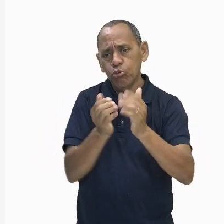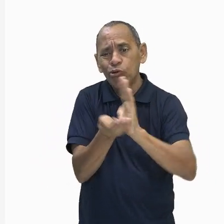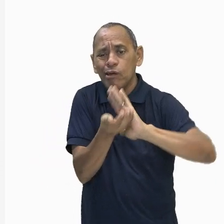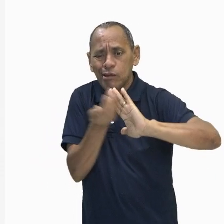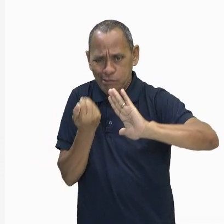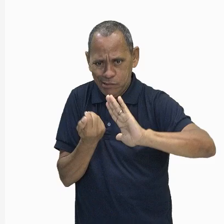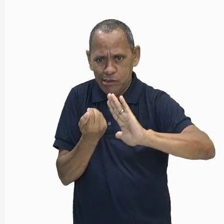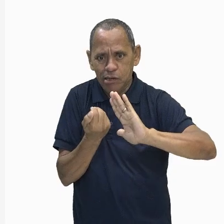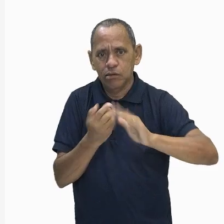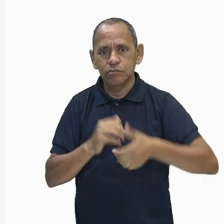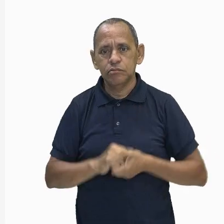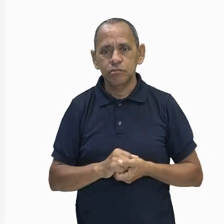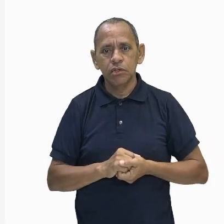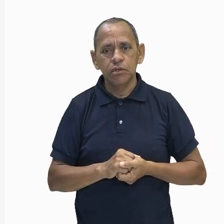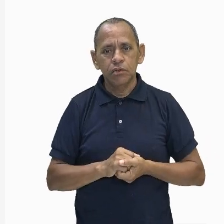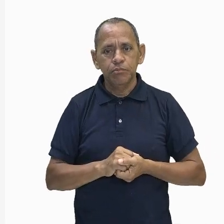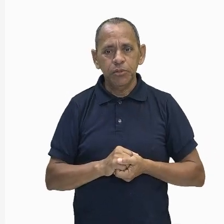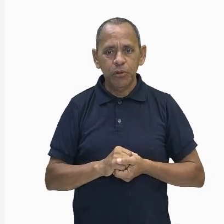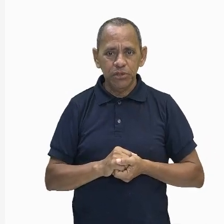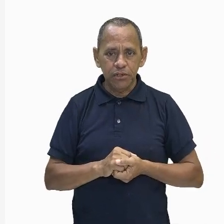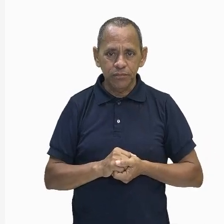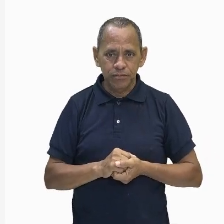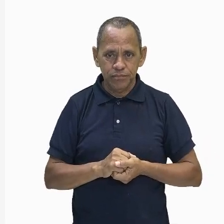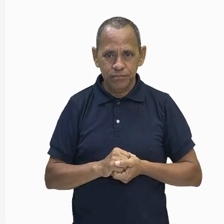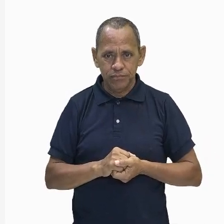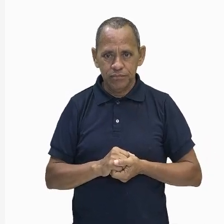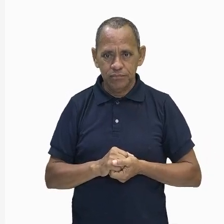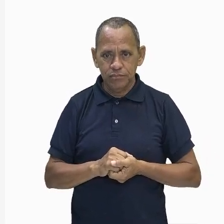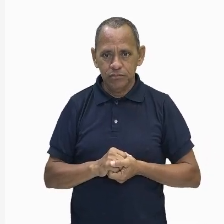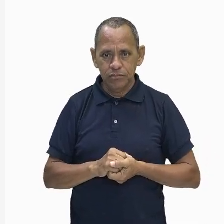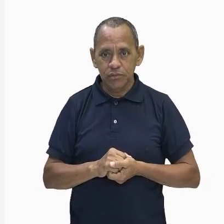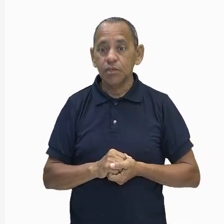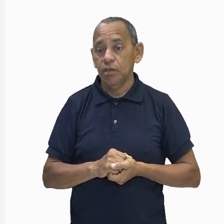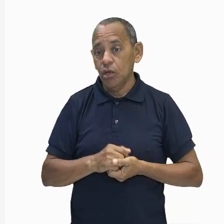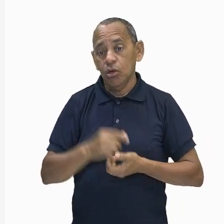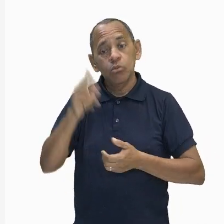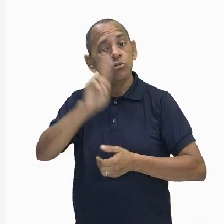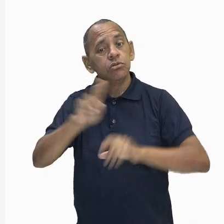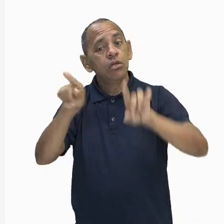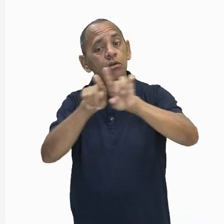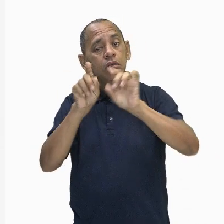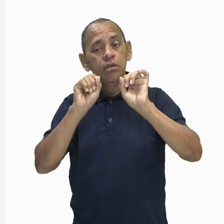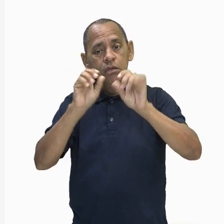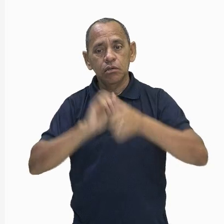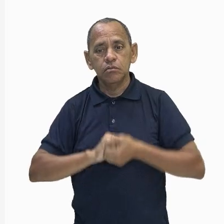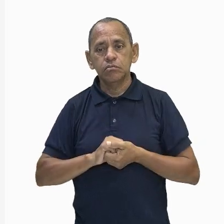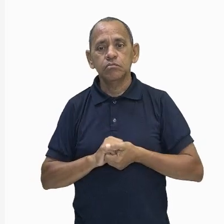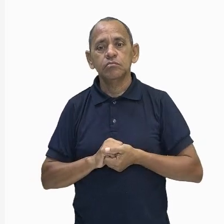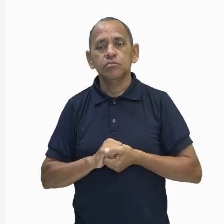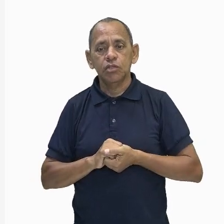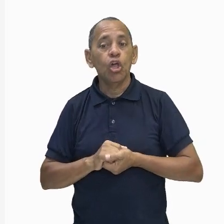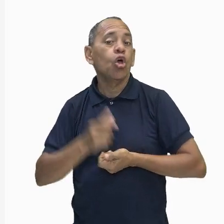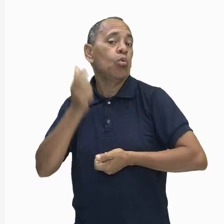essência, o sentido. É como você utilizar, por exemplo, acessórios como brincos,